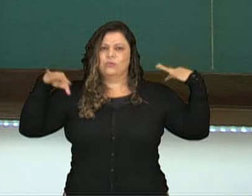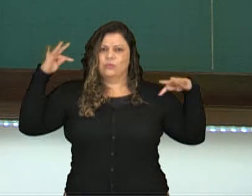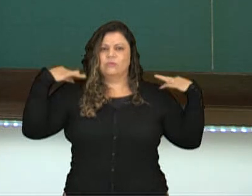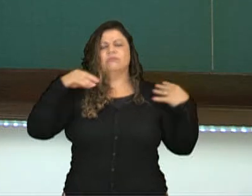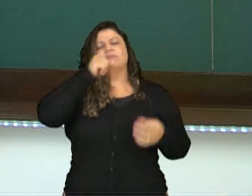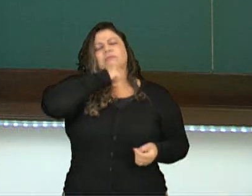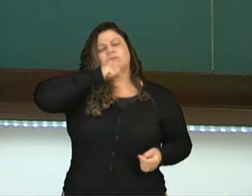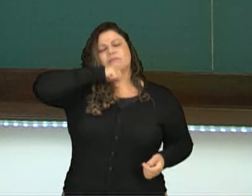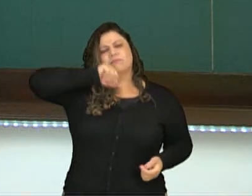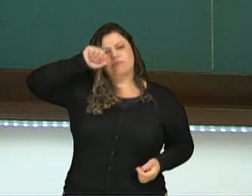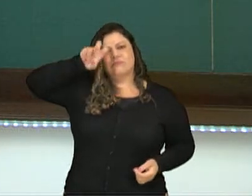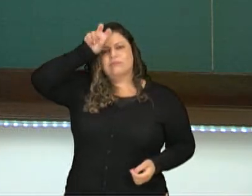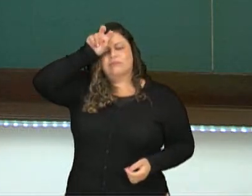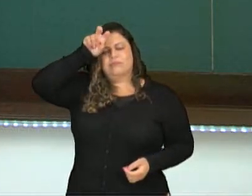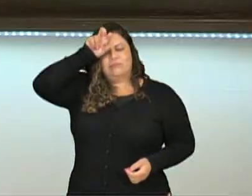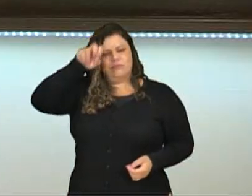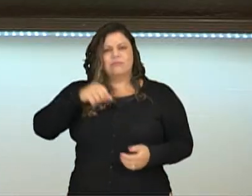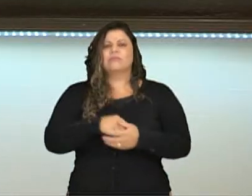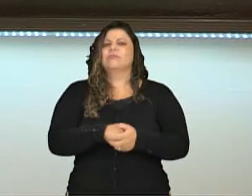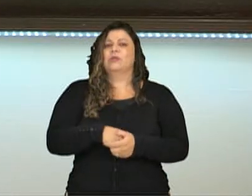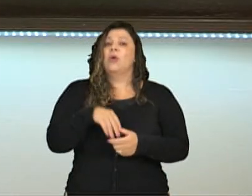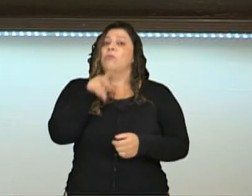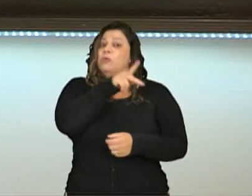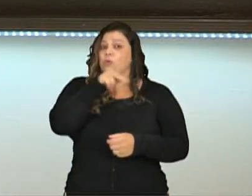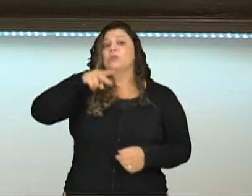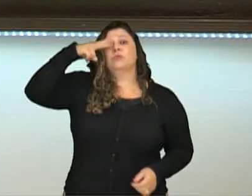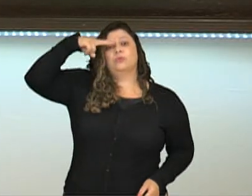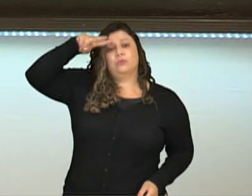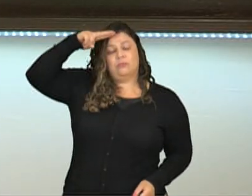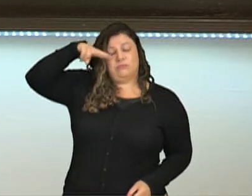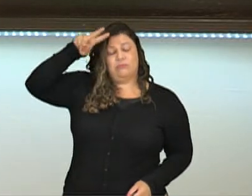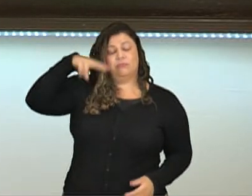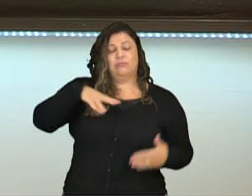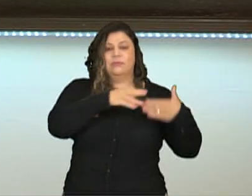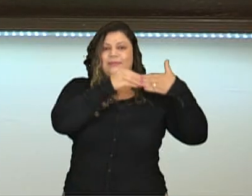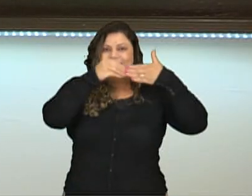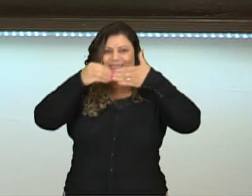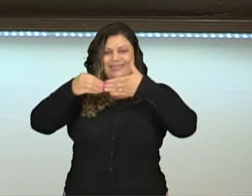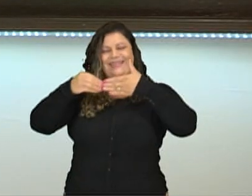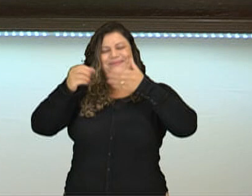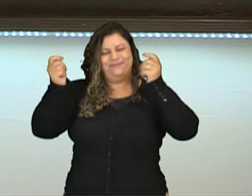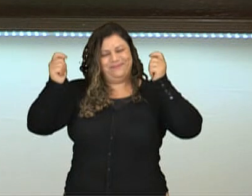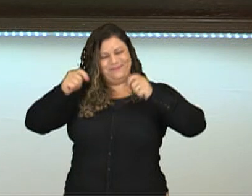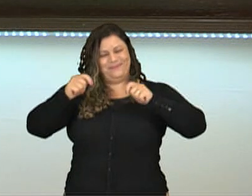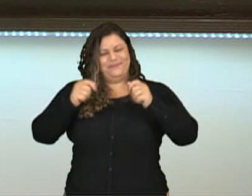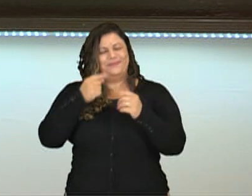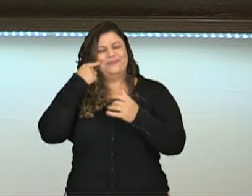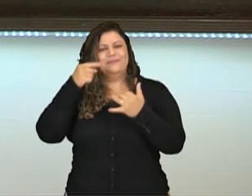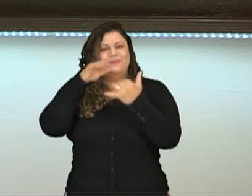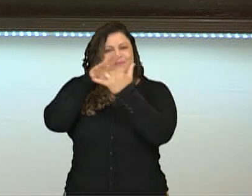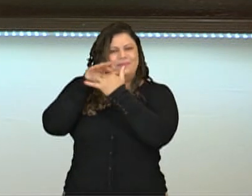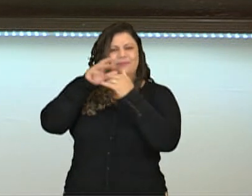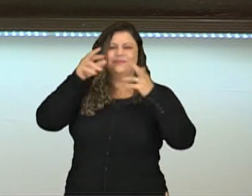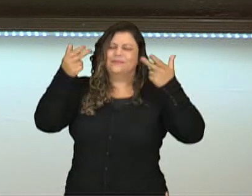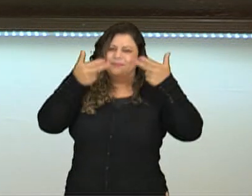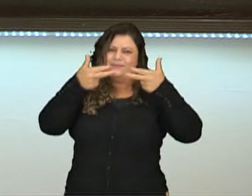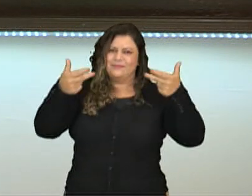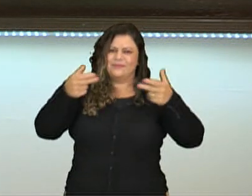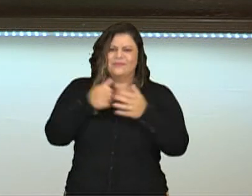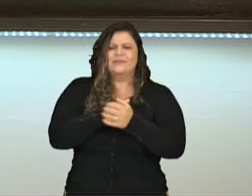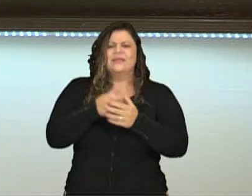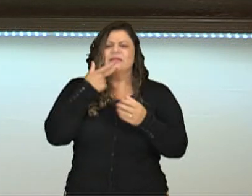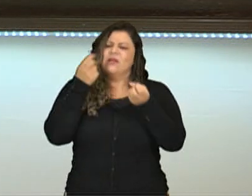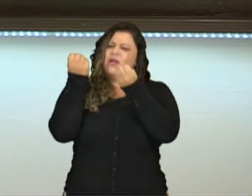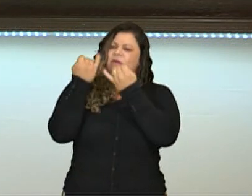professor Roberto segue esse canal, é muito legal. Uma das últimas descobertas apresentada falava sobre quase 15, 20 múmias